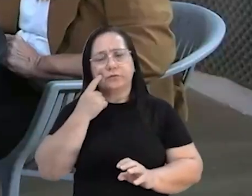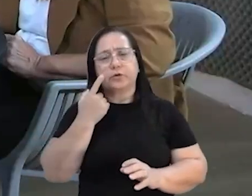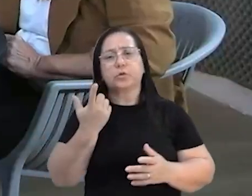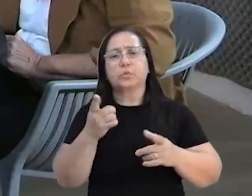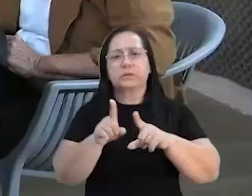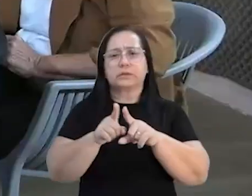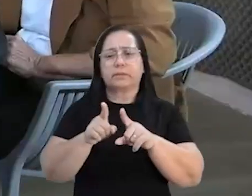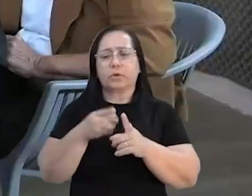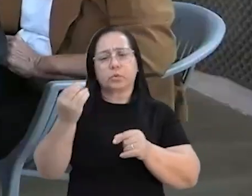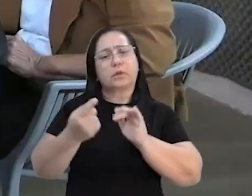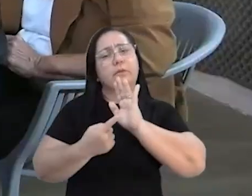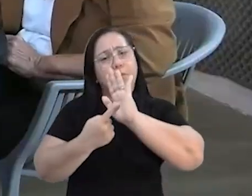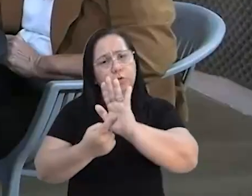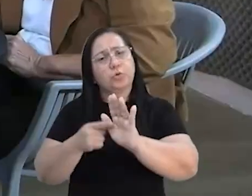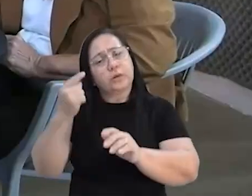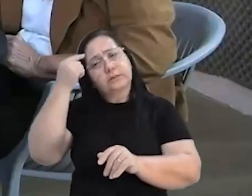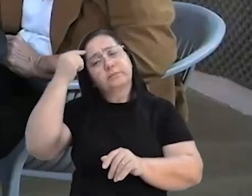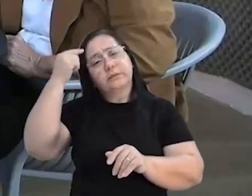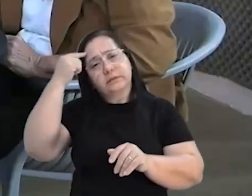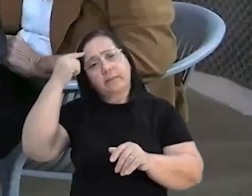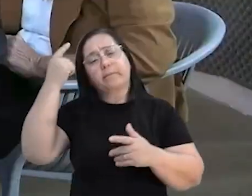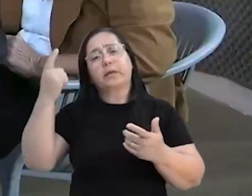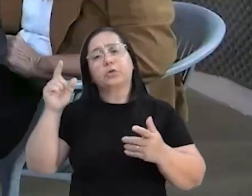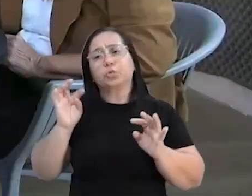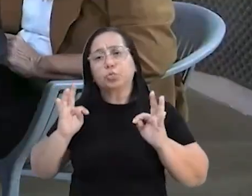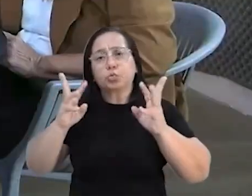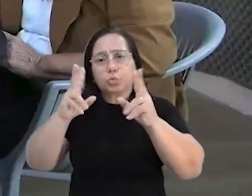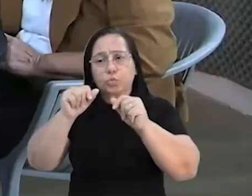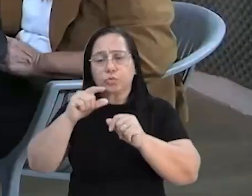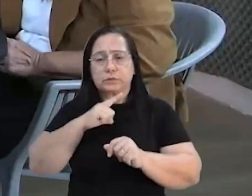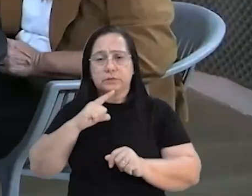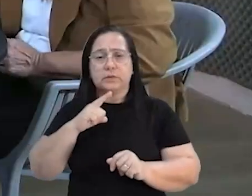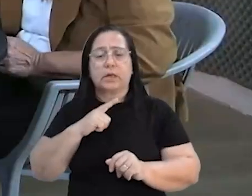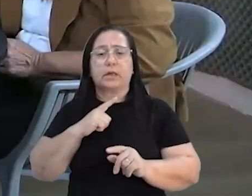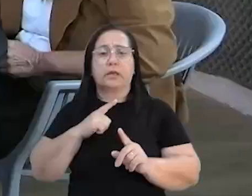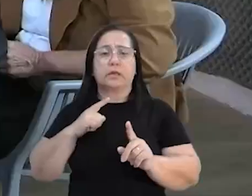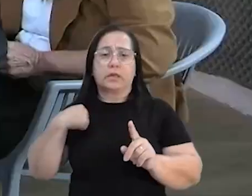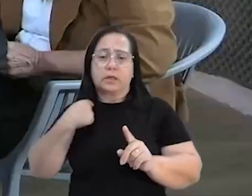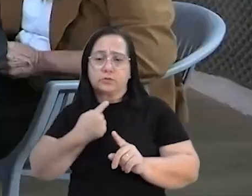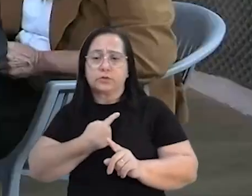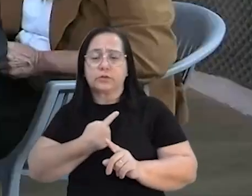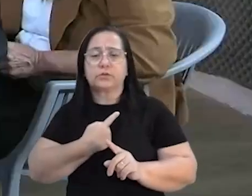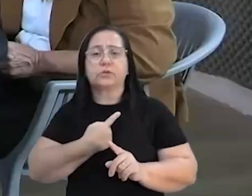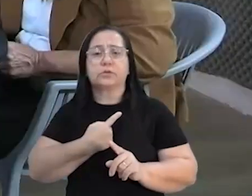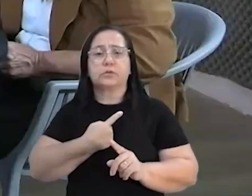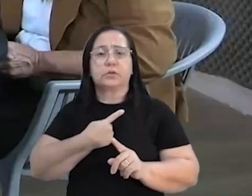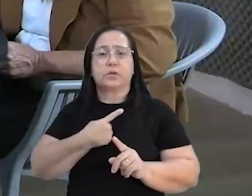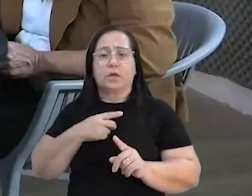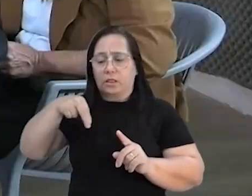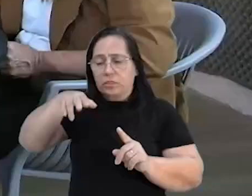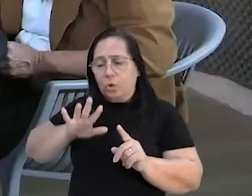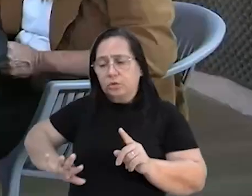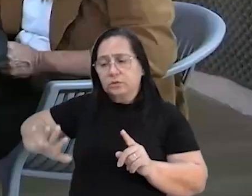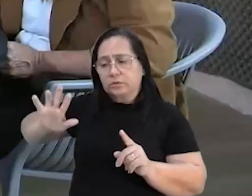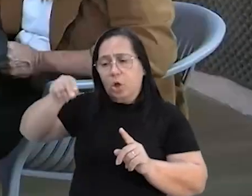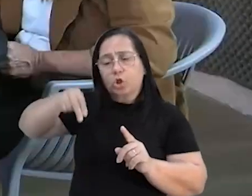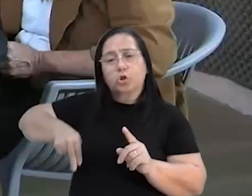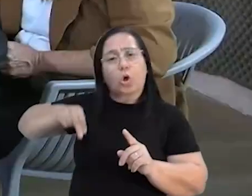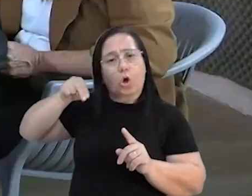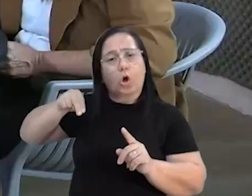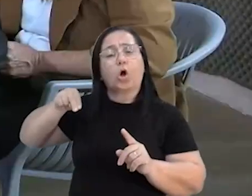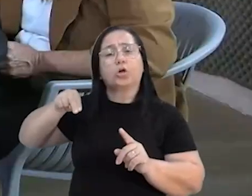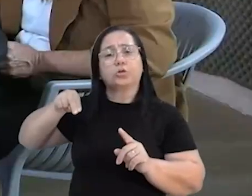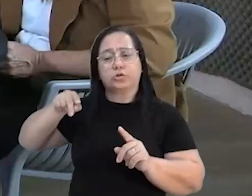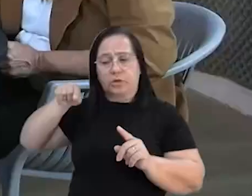estava trazendo, é justamente esse pensamento, né, de tudo aquilo que nós, da região Nordeste, Norte, é